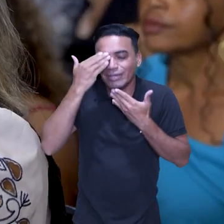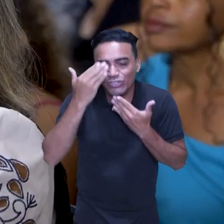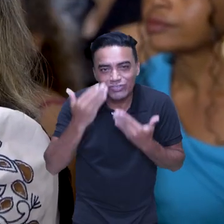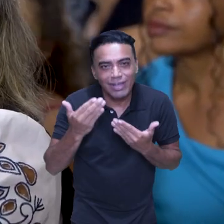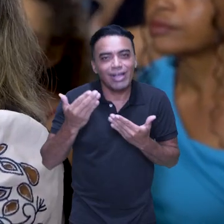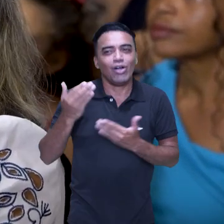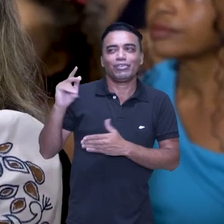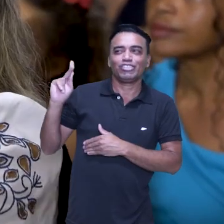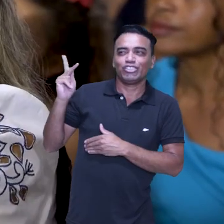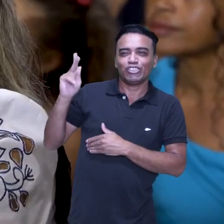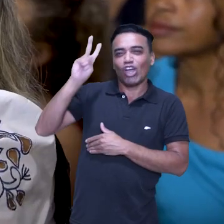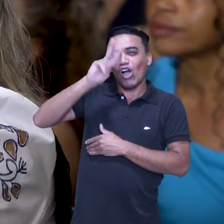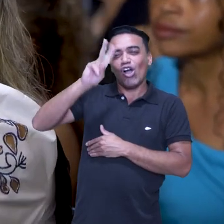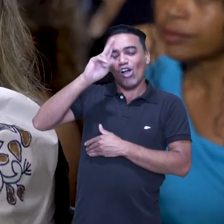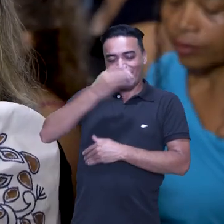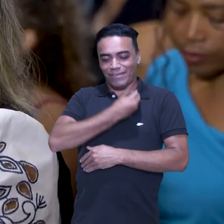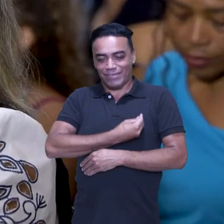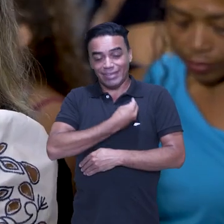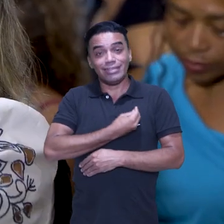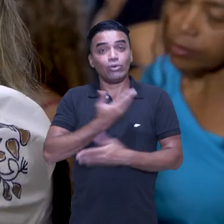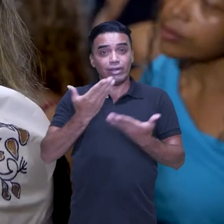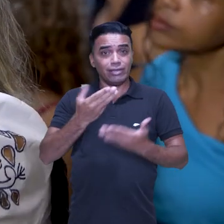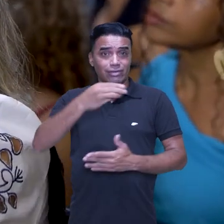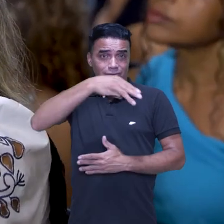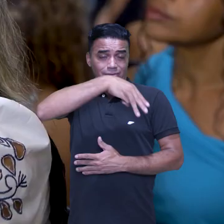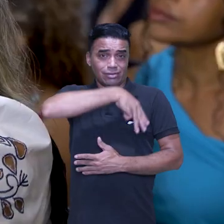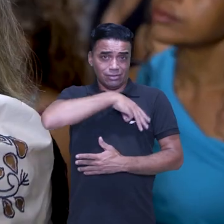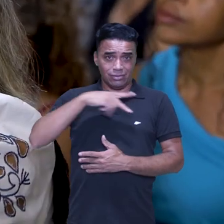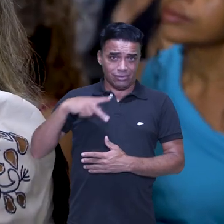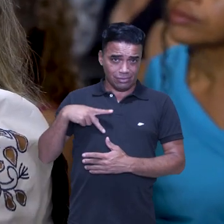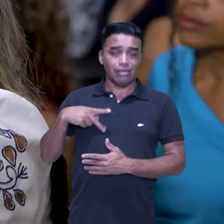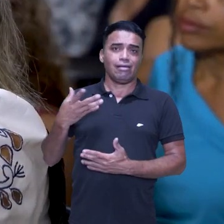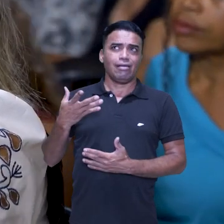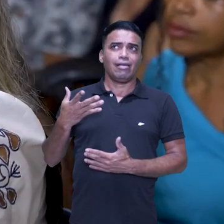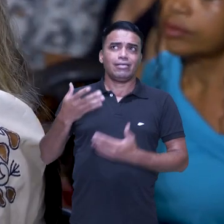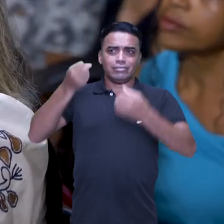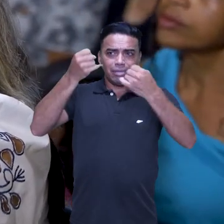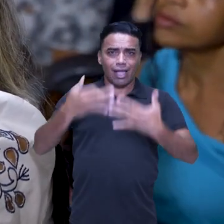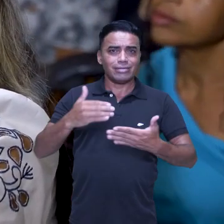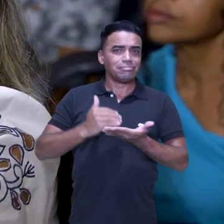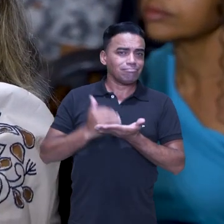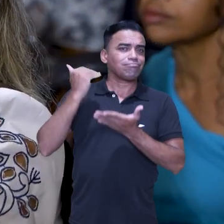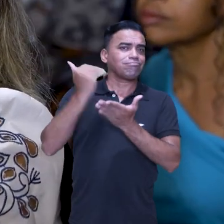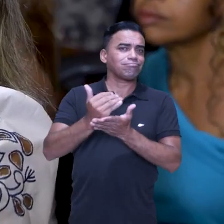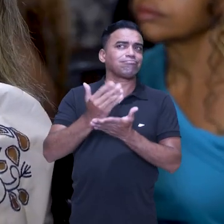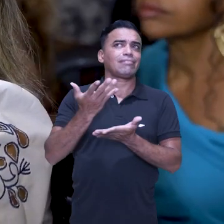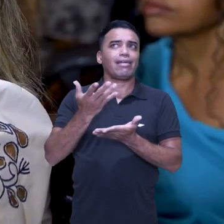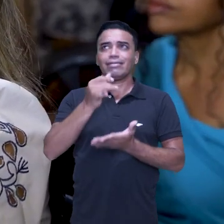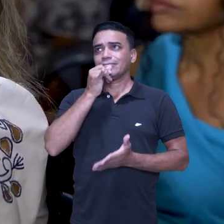vida. Eu queria que a promotora falasse mais sobre essa condição